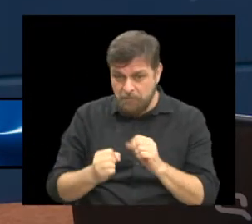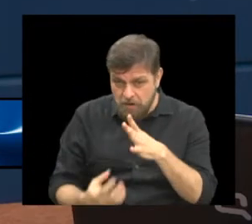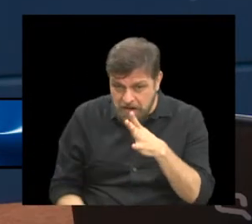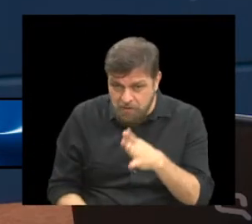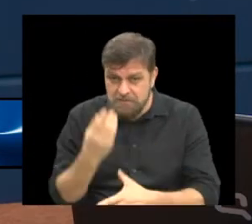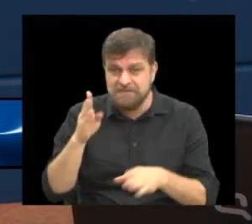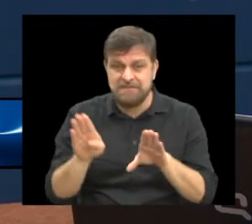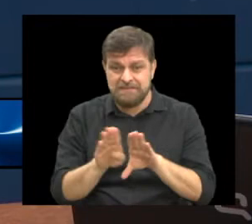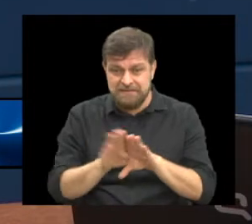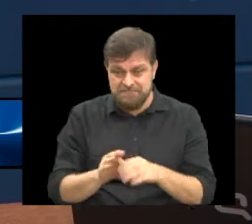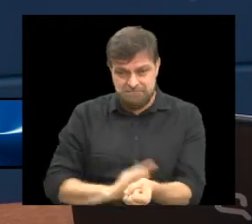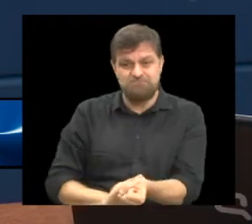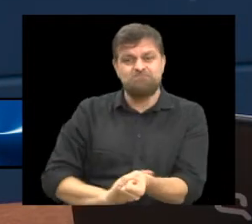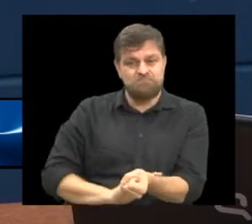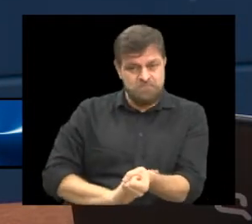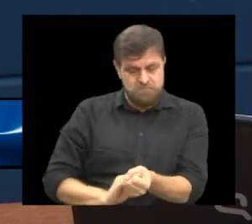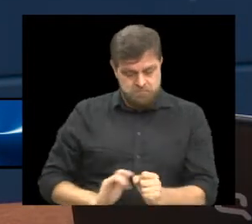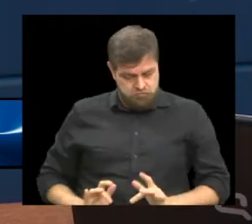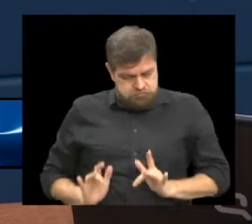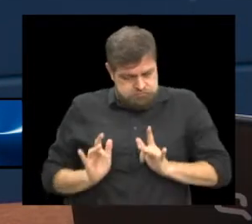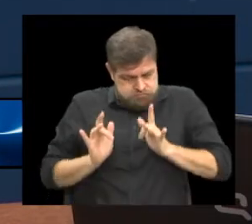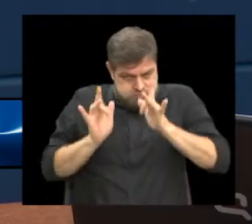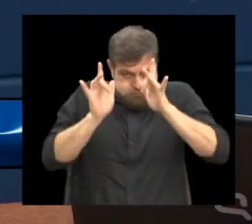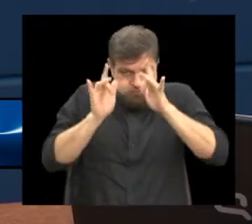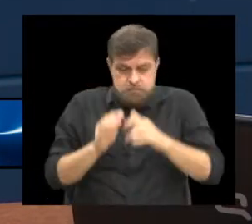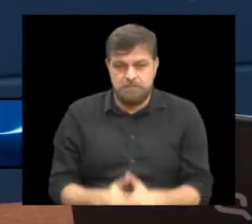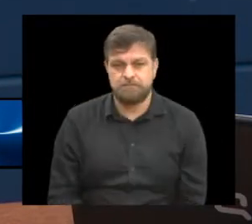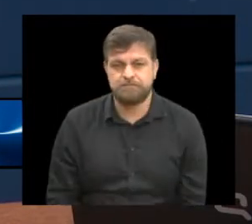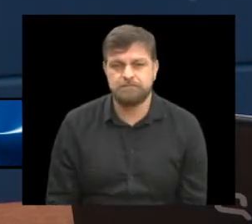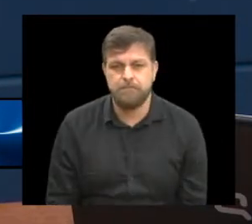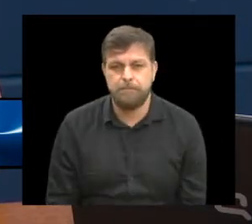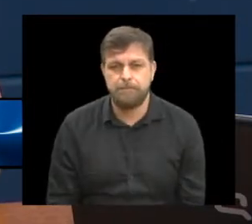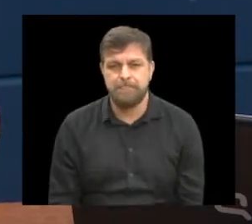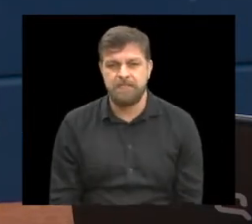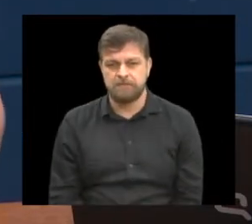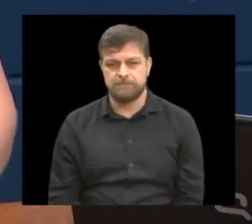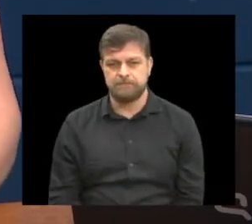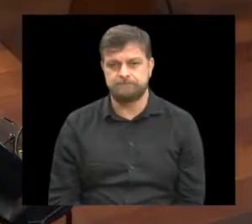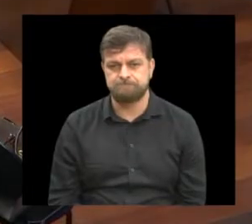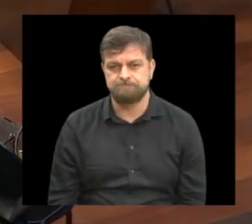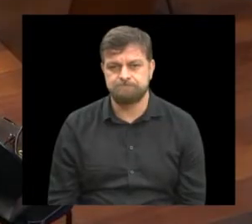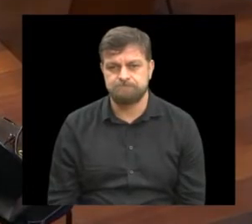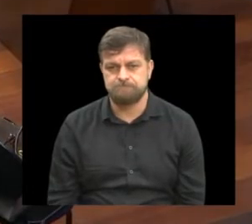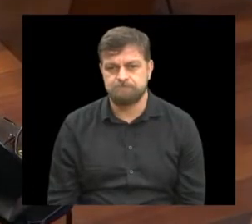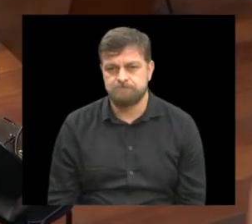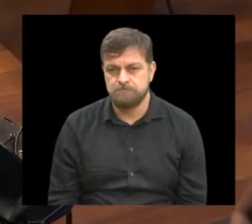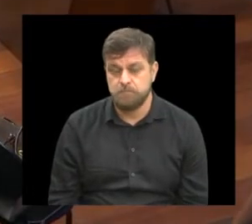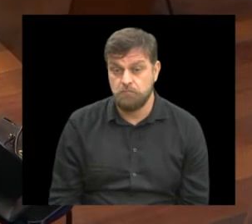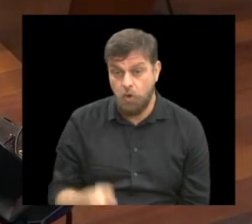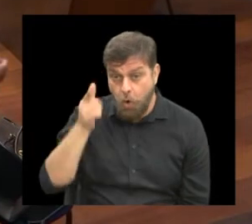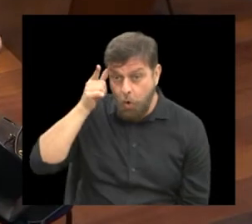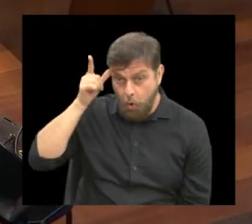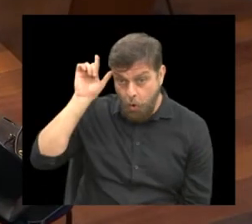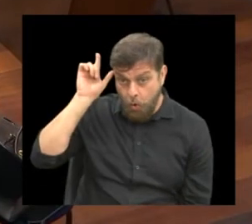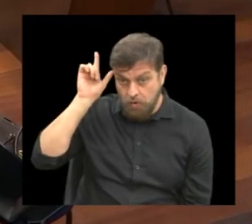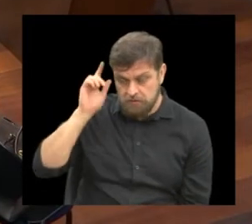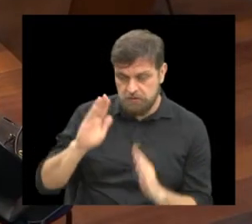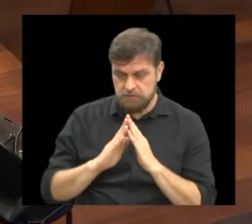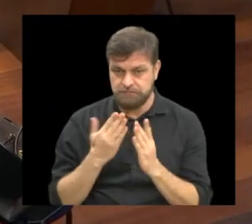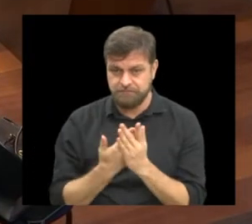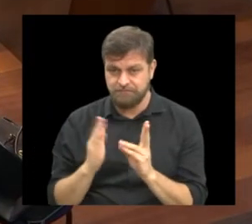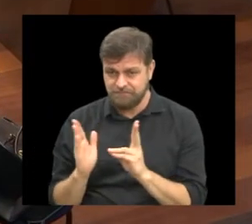tipo até de agressividade. Posso falar também? Seu Roberto, ontem a Tikira